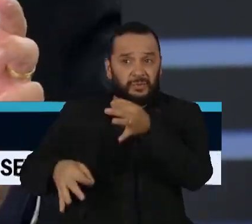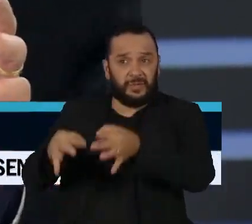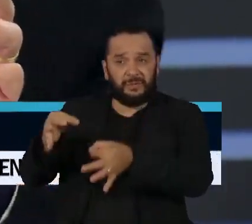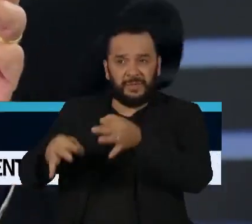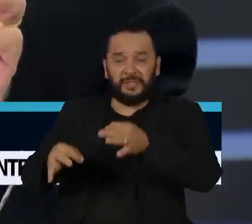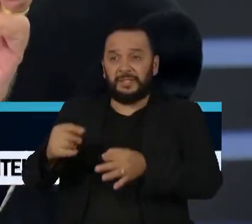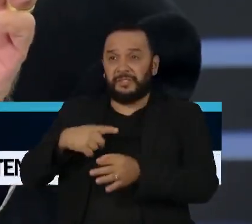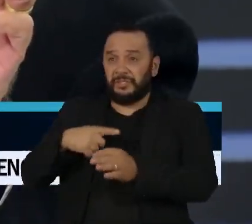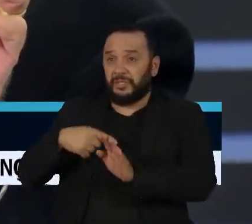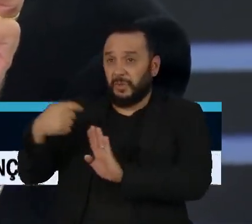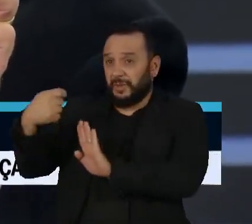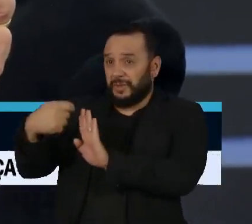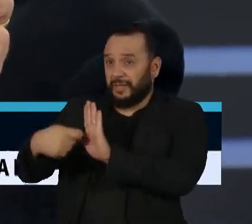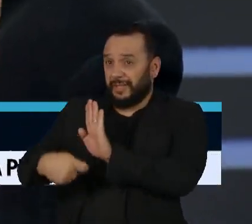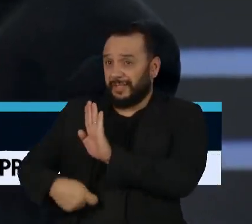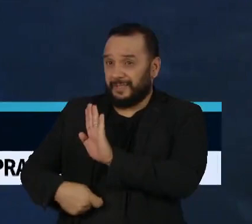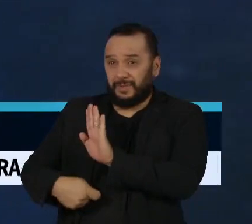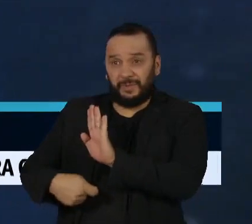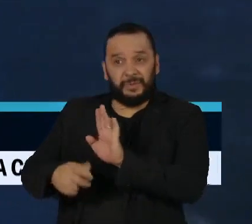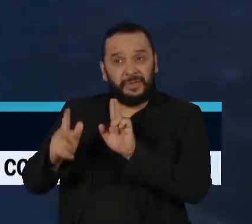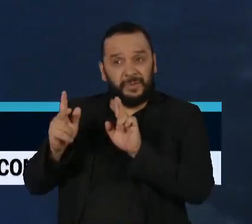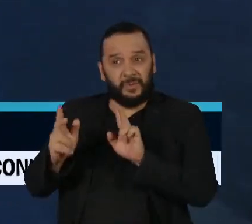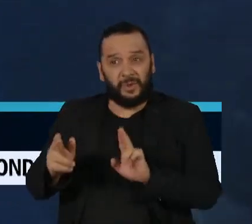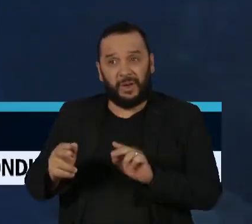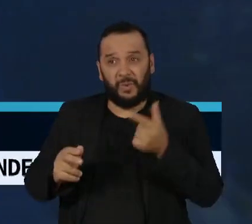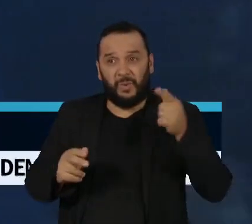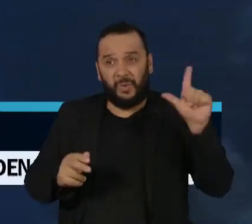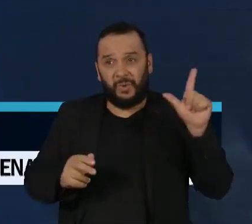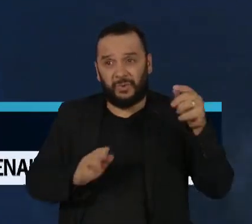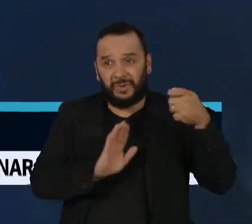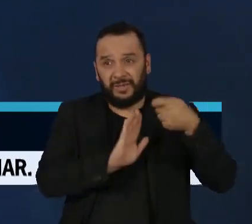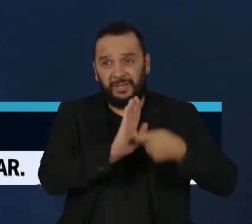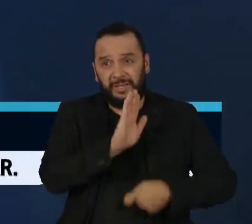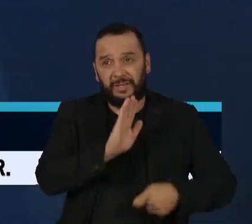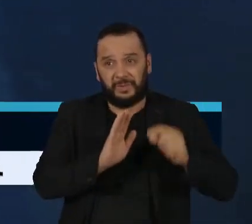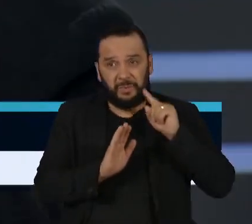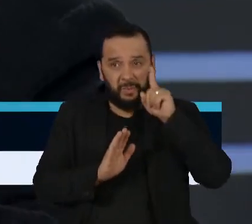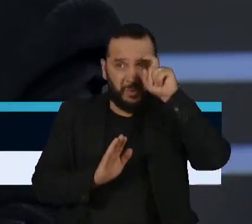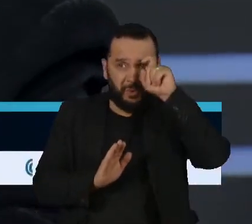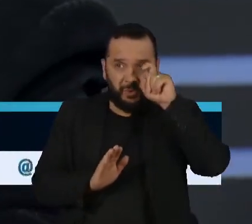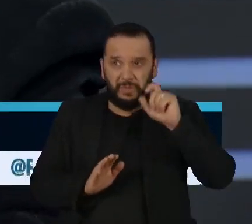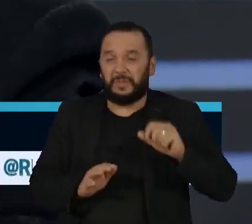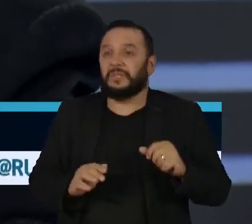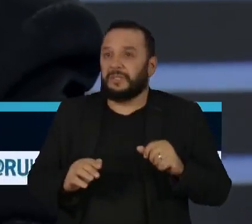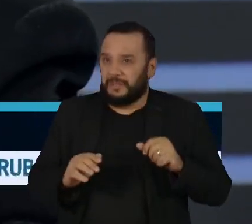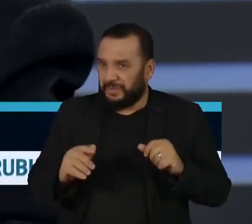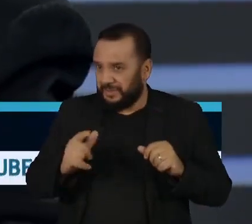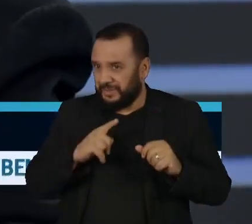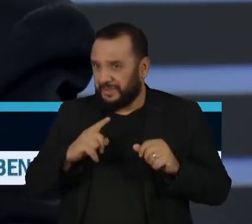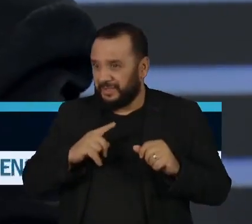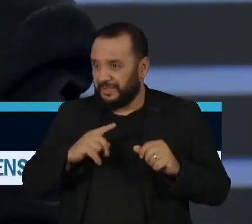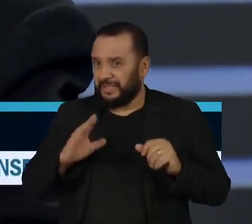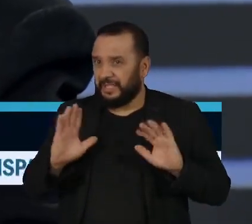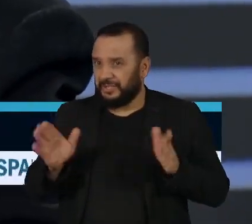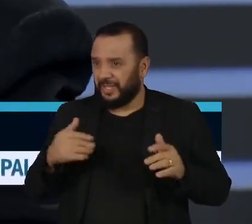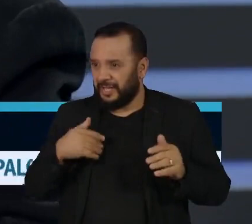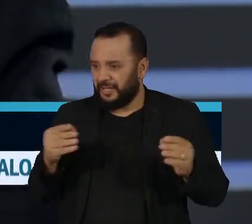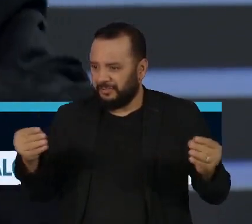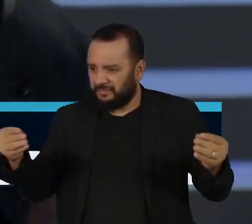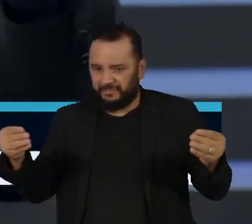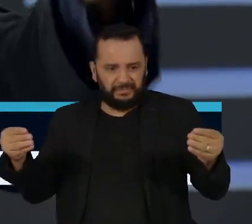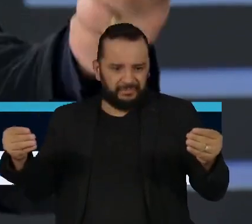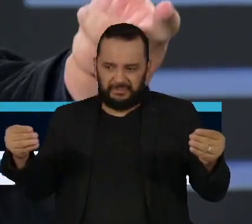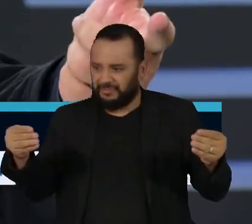texto era muito igual ao outro que o boro fez E aparentemente inclusive aparecia uma referência do outro do endereço do